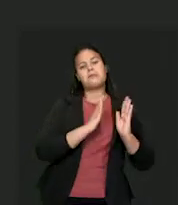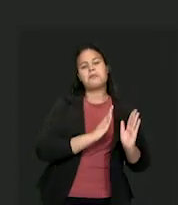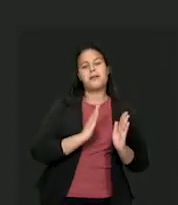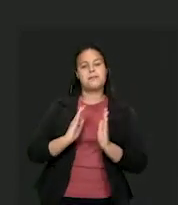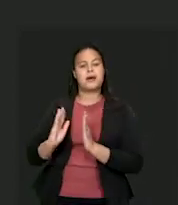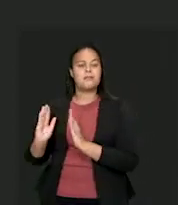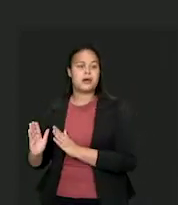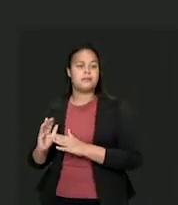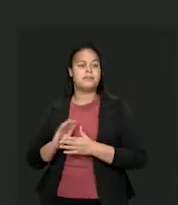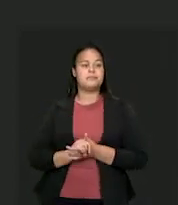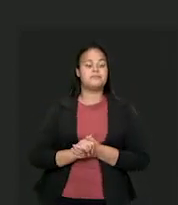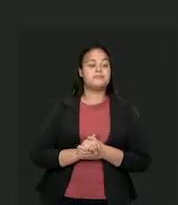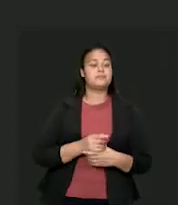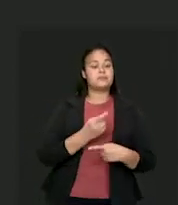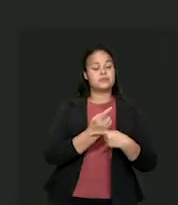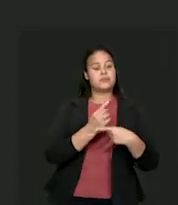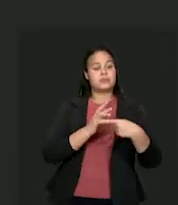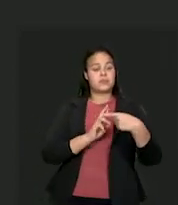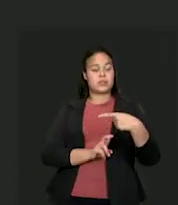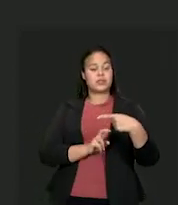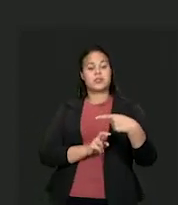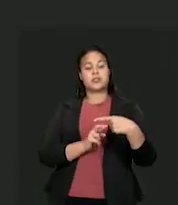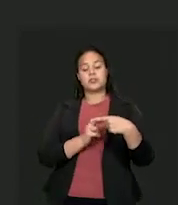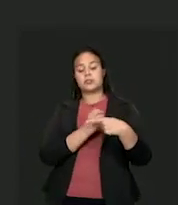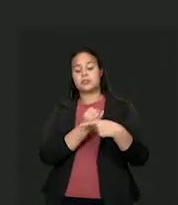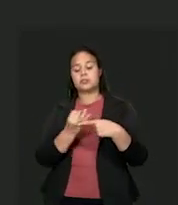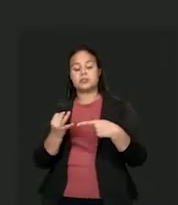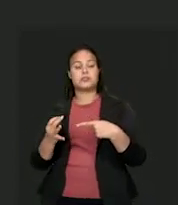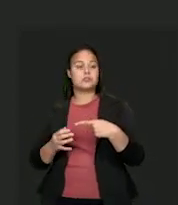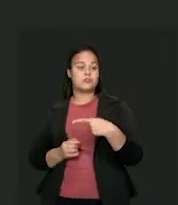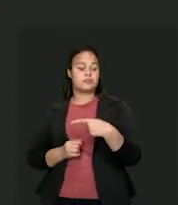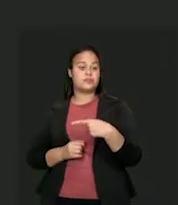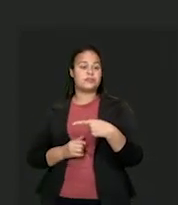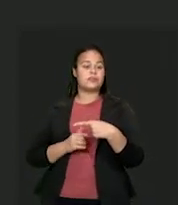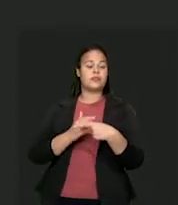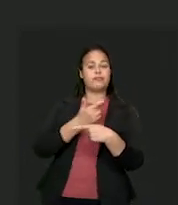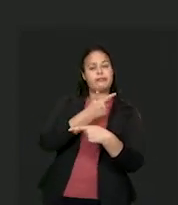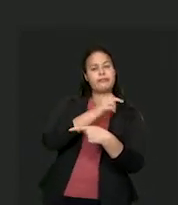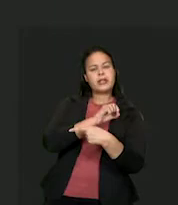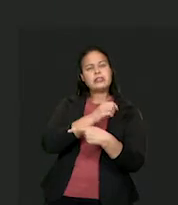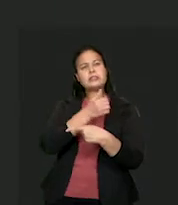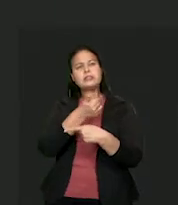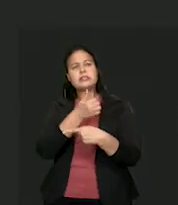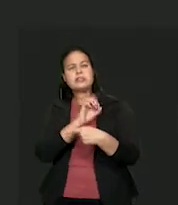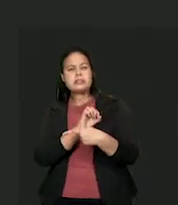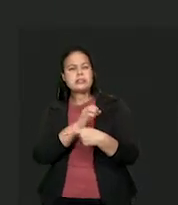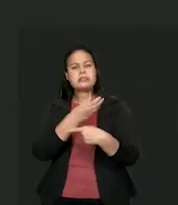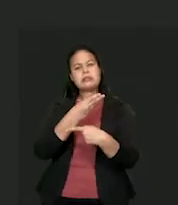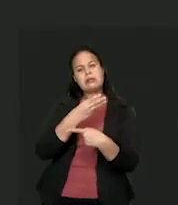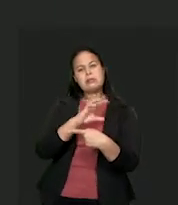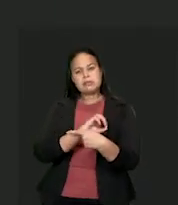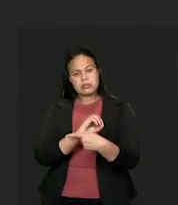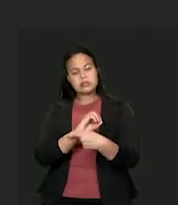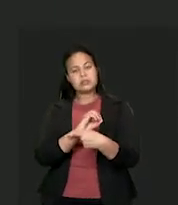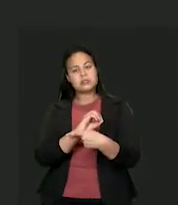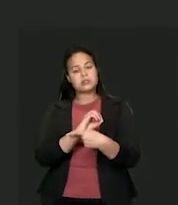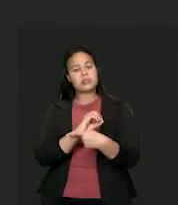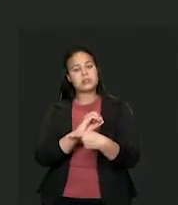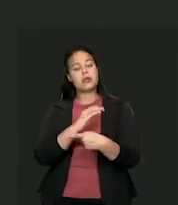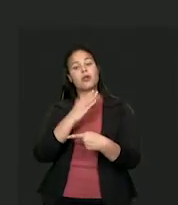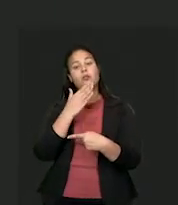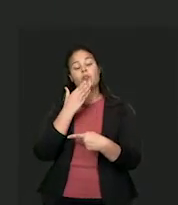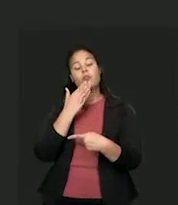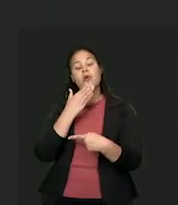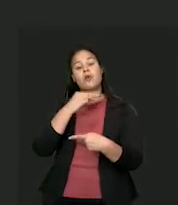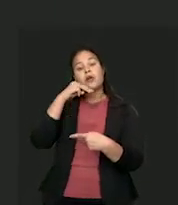igual MMC apenas no segundo membro. Entre 20, 60 e 30, o mínimo